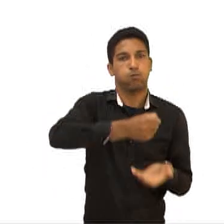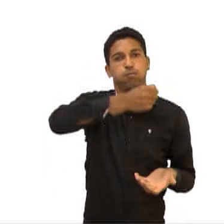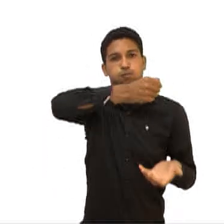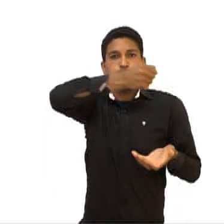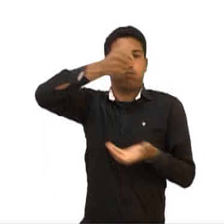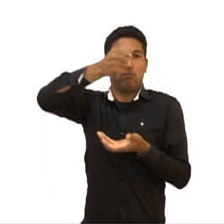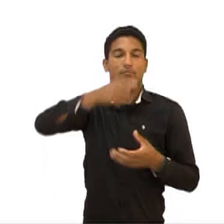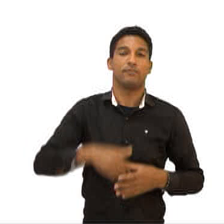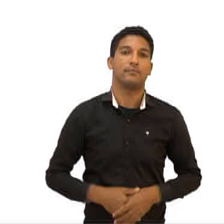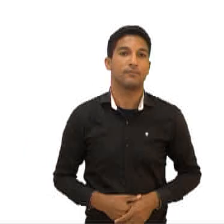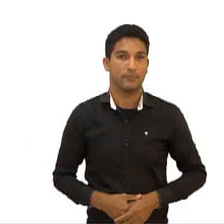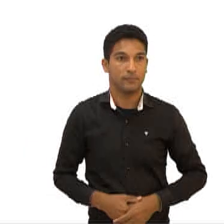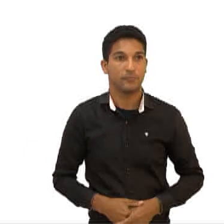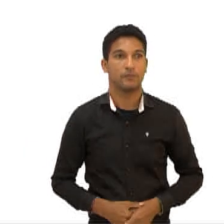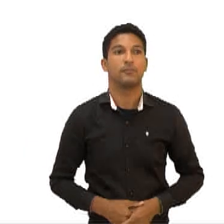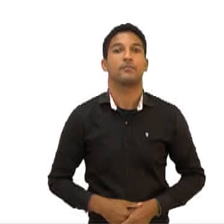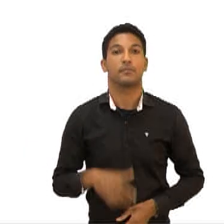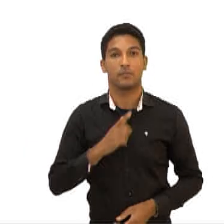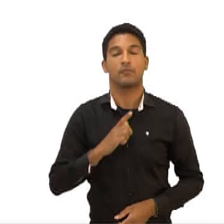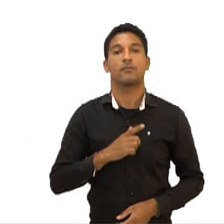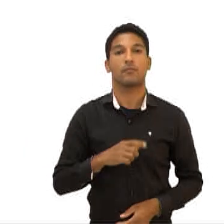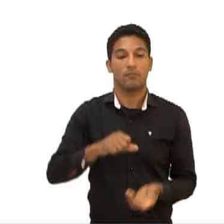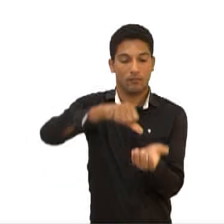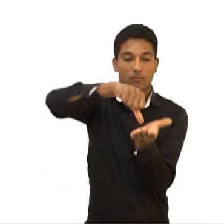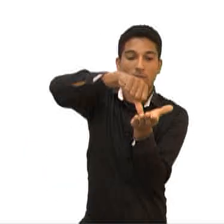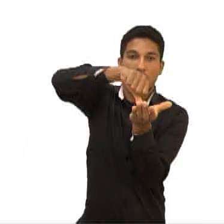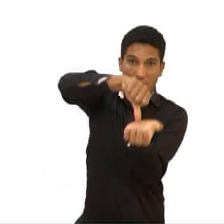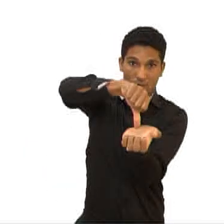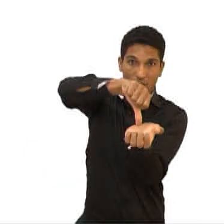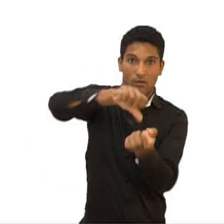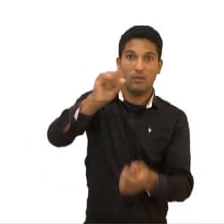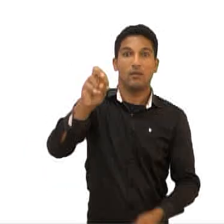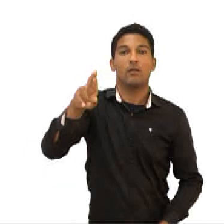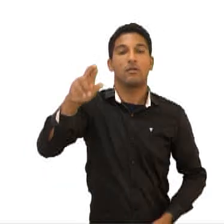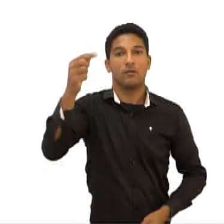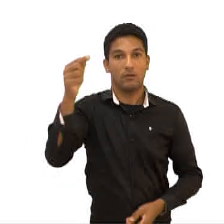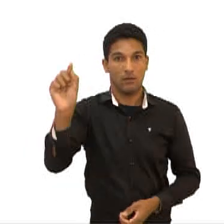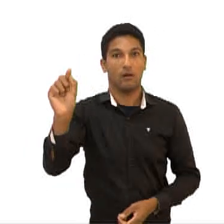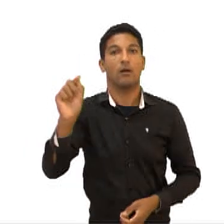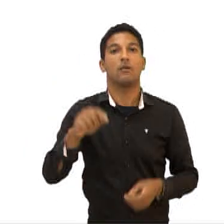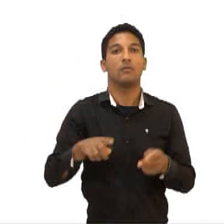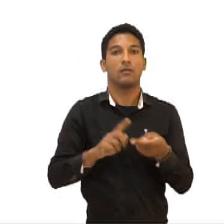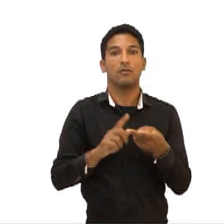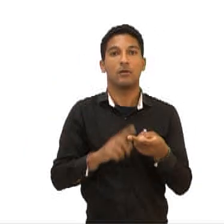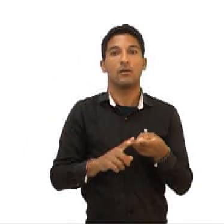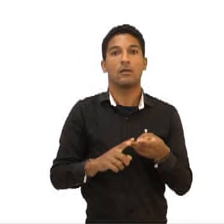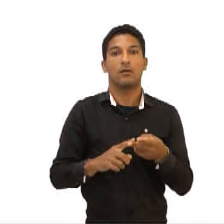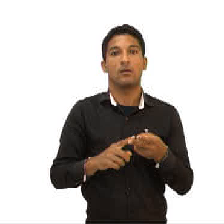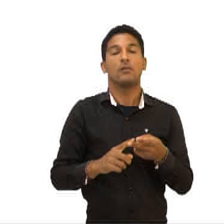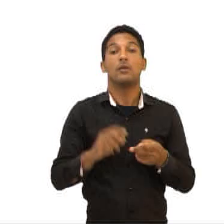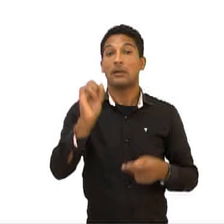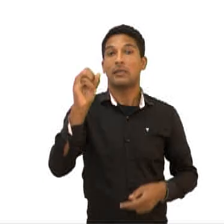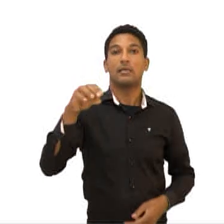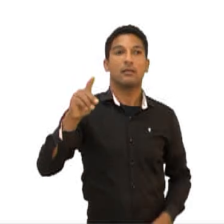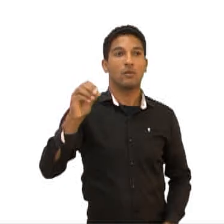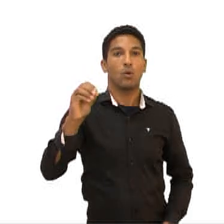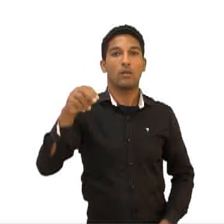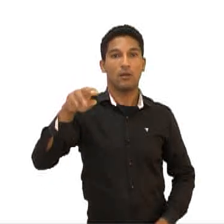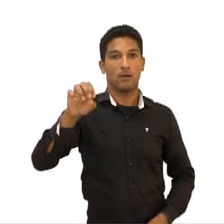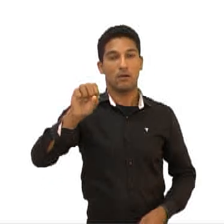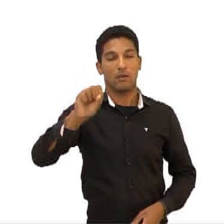importações. Temos o Irã, a Indonésia, Turquia, Coreia do Sul, Rússia,